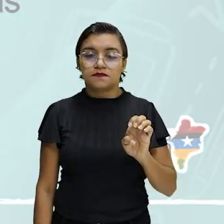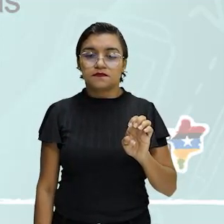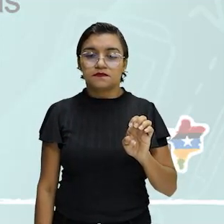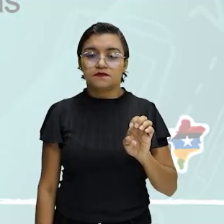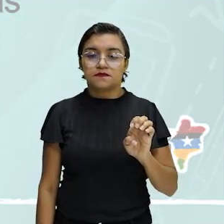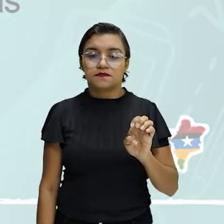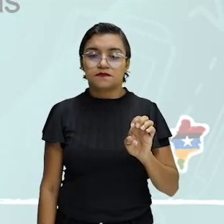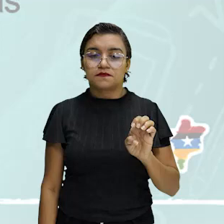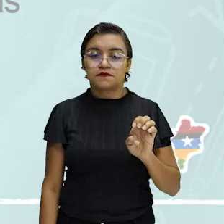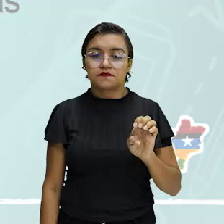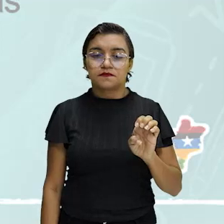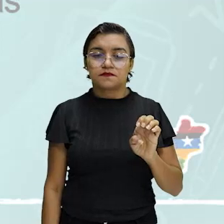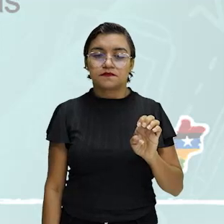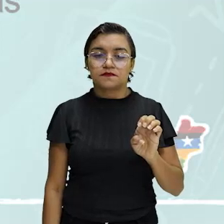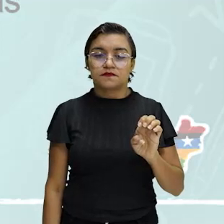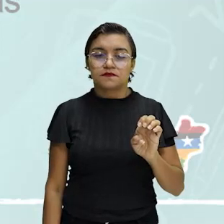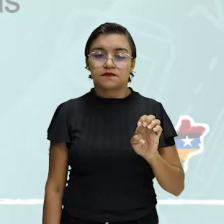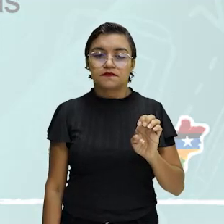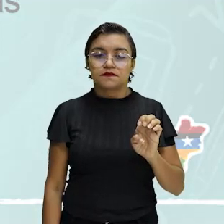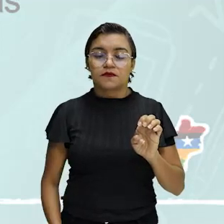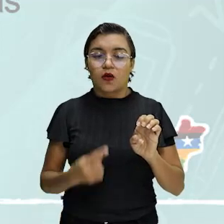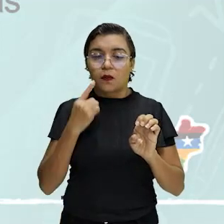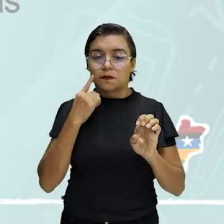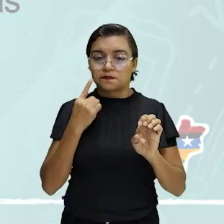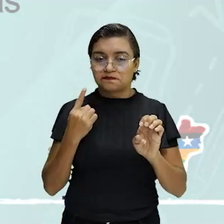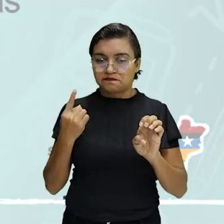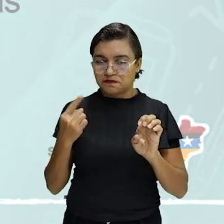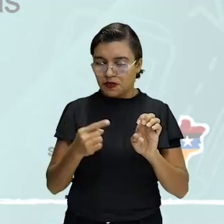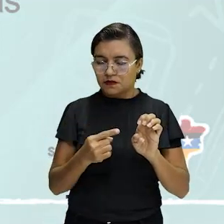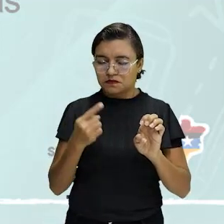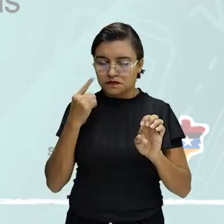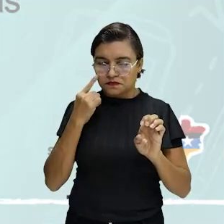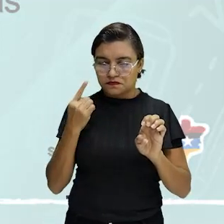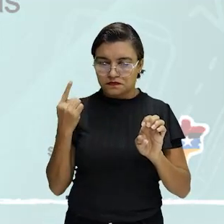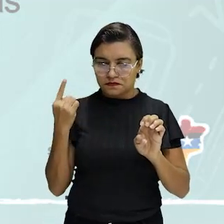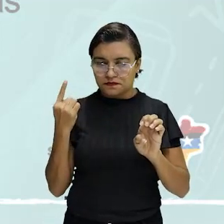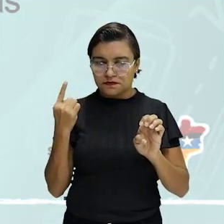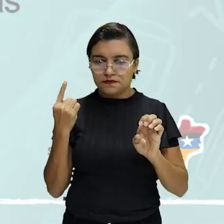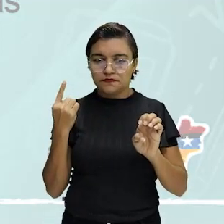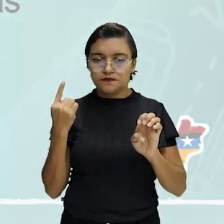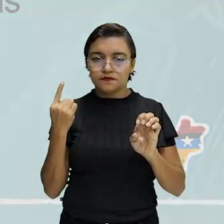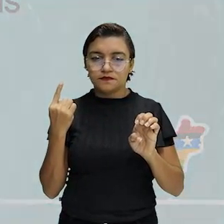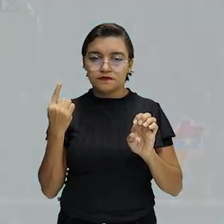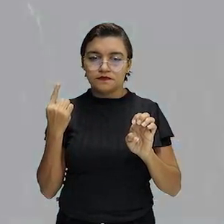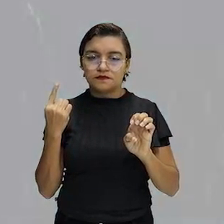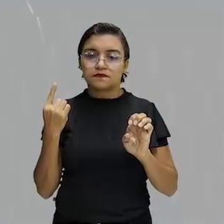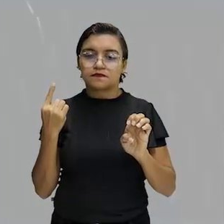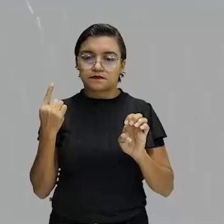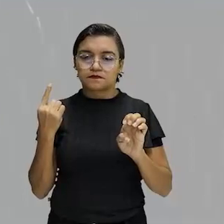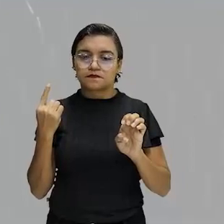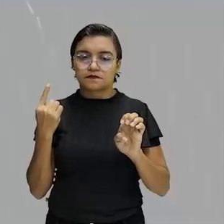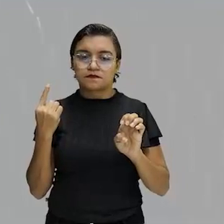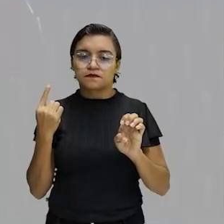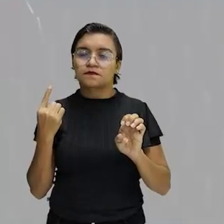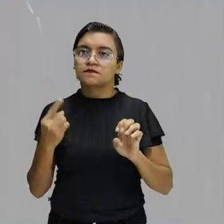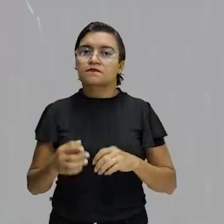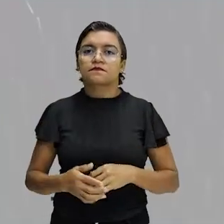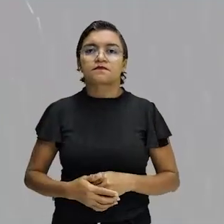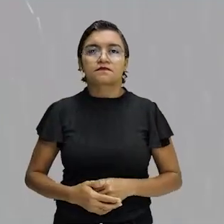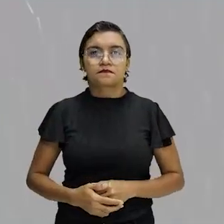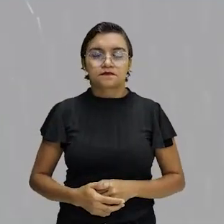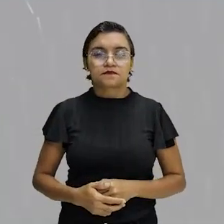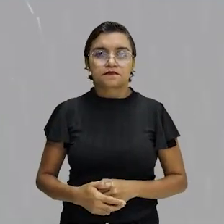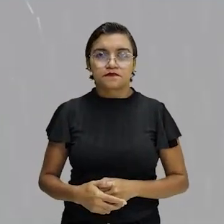as empresas destinadas a esse serviço, como por exemplo, Yahoo, Hotmail, Globomail, Gmail, MSN,